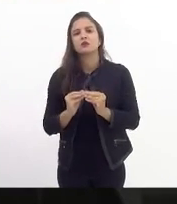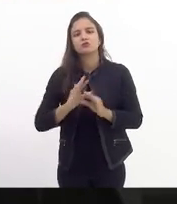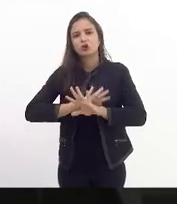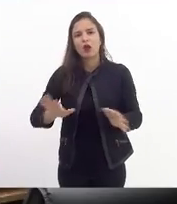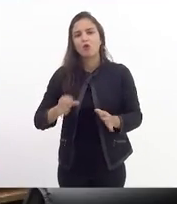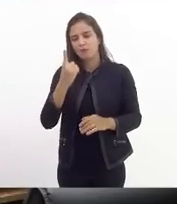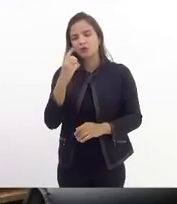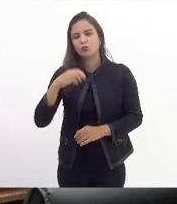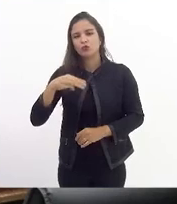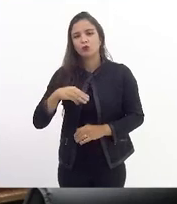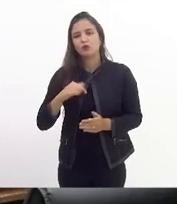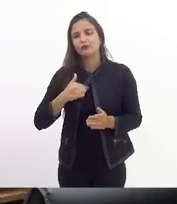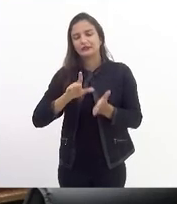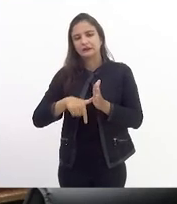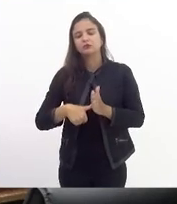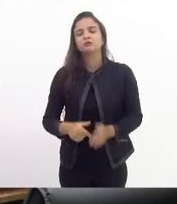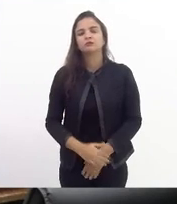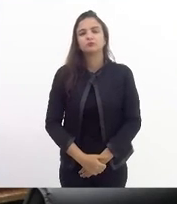presidente.